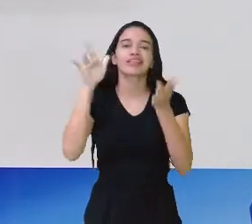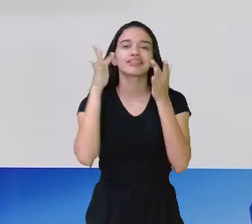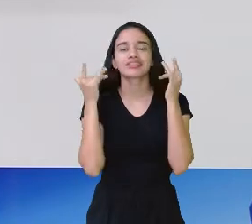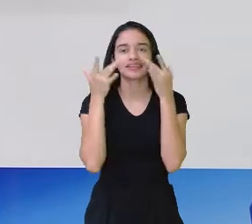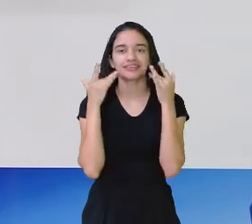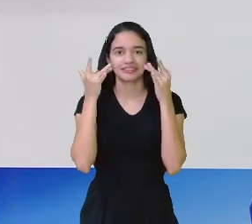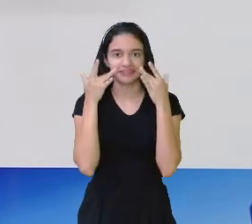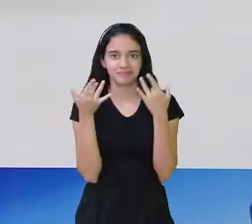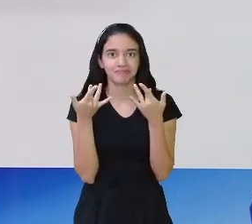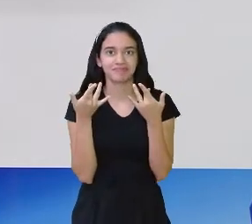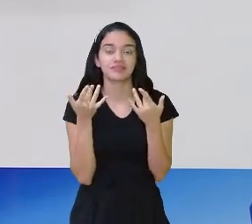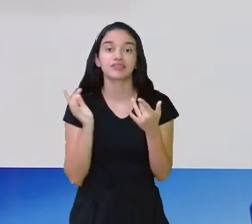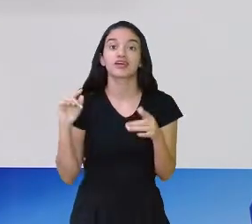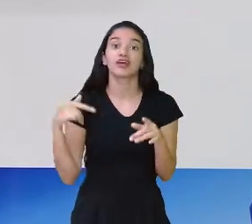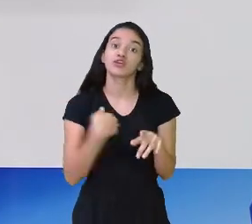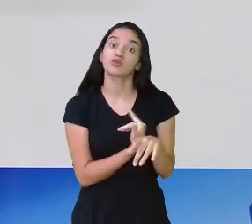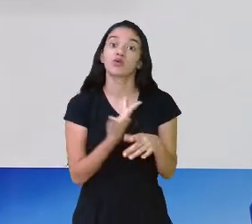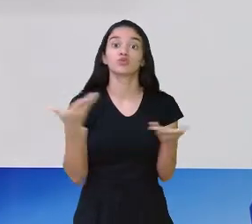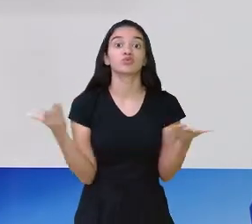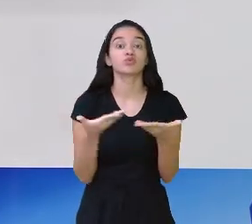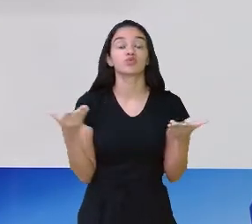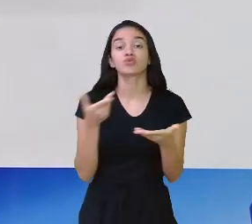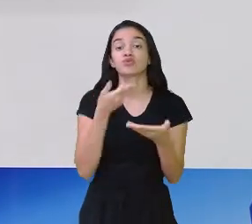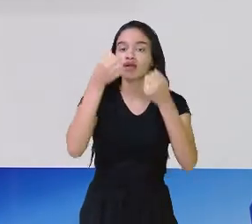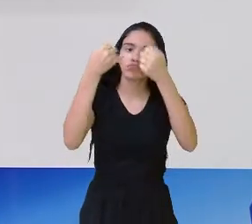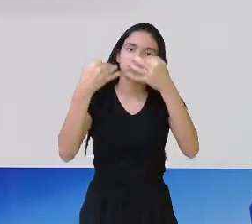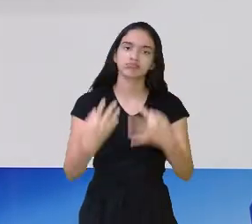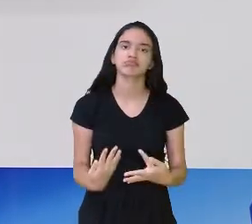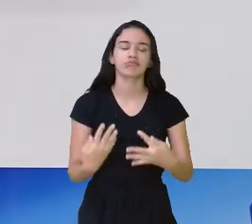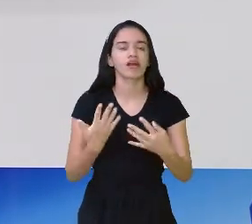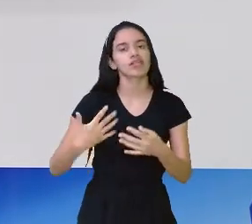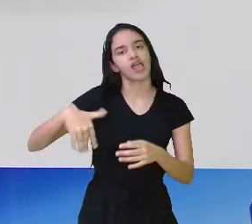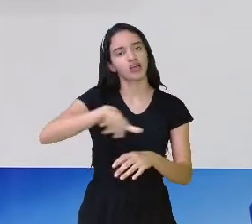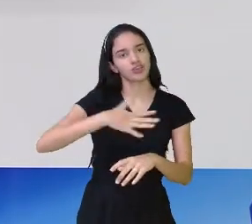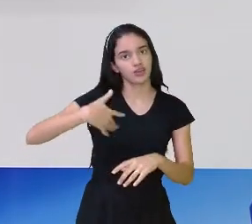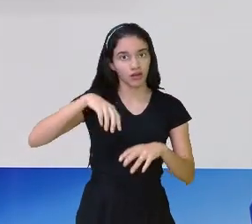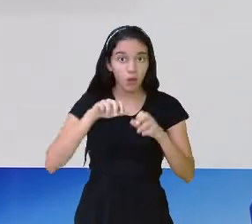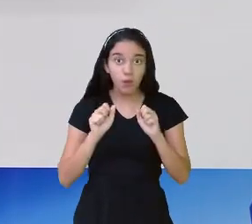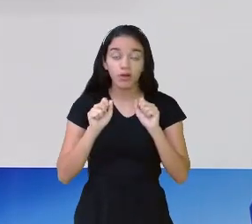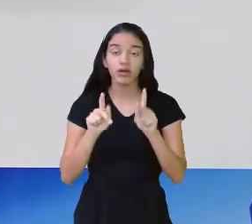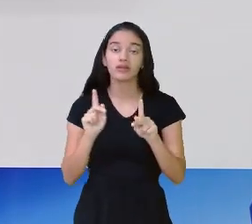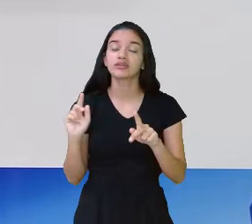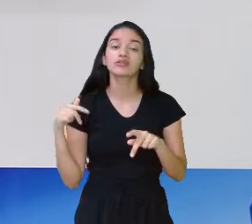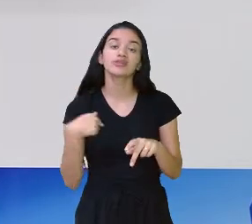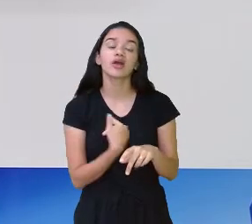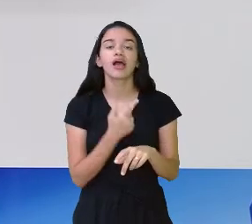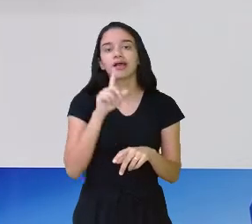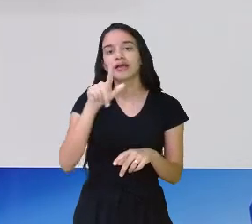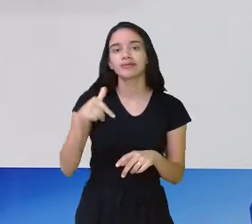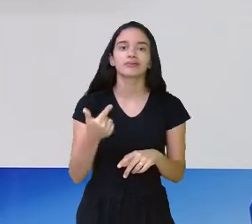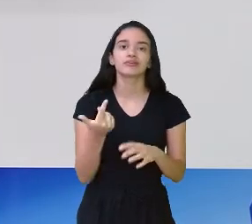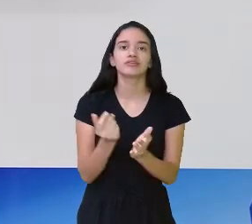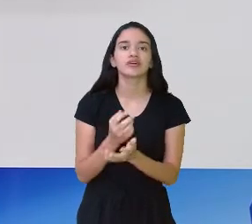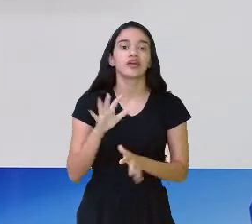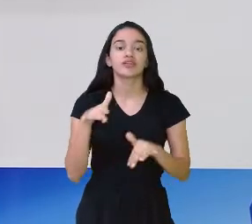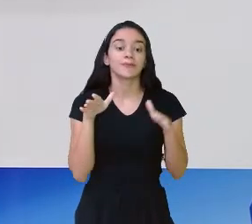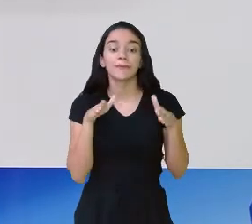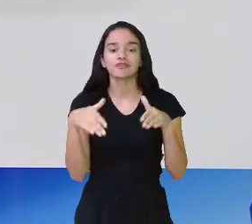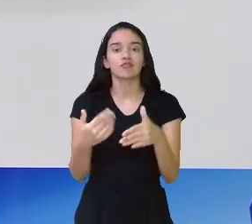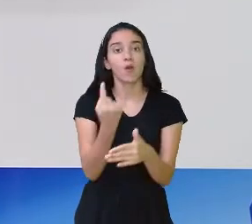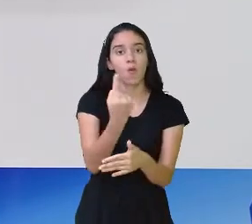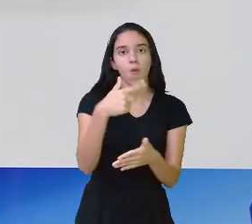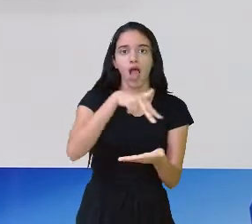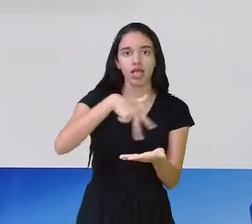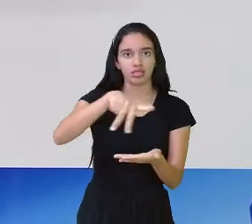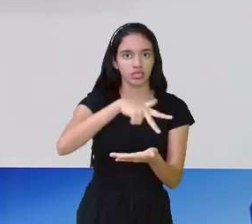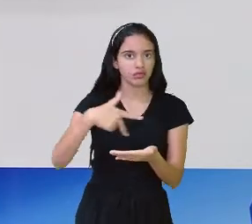teatral, a dança contemporânea. A gente hoje vai falar de dança de uma forma geral, tá, gente? A gente não vai especificar uma